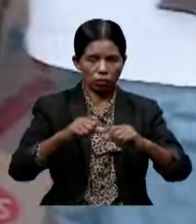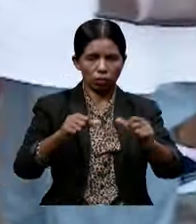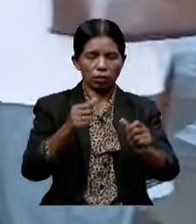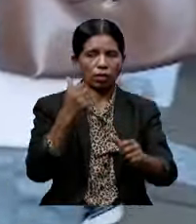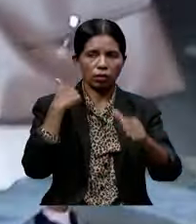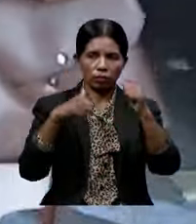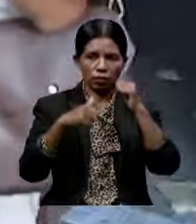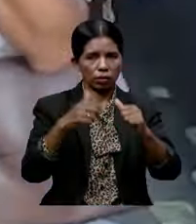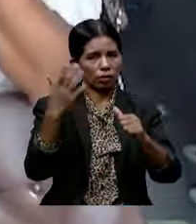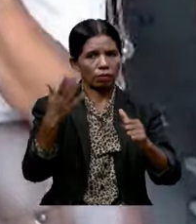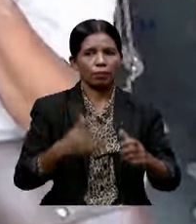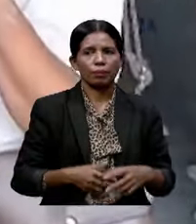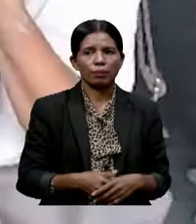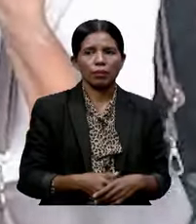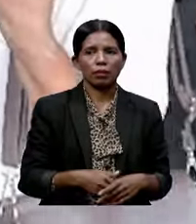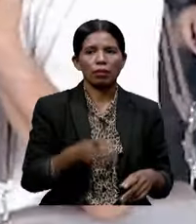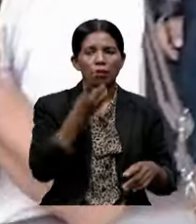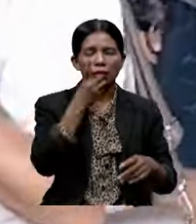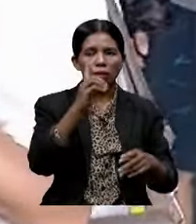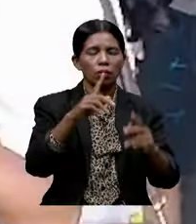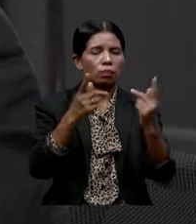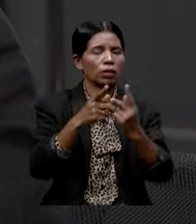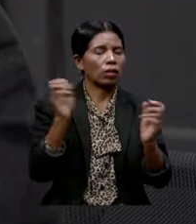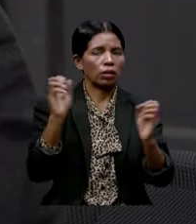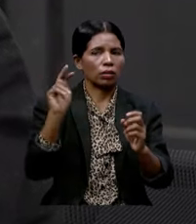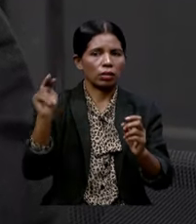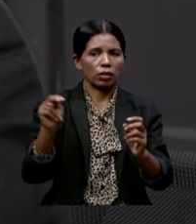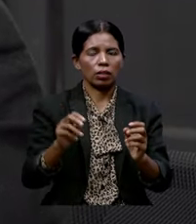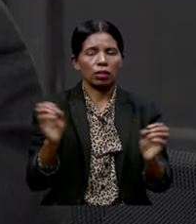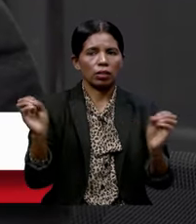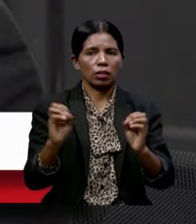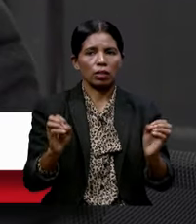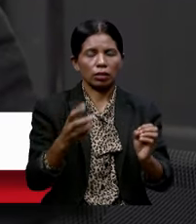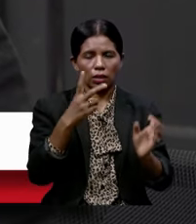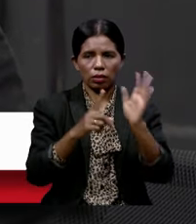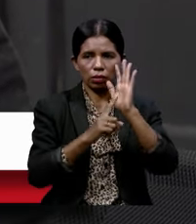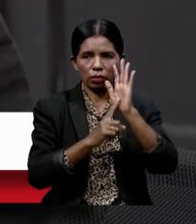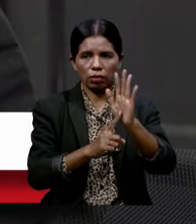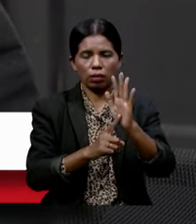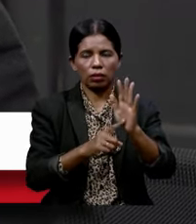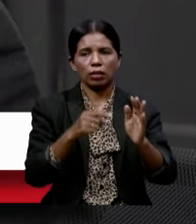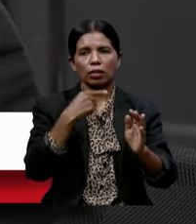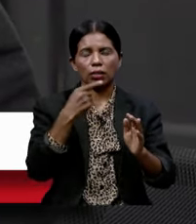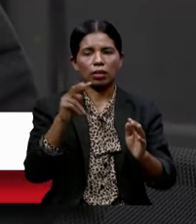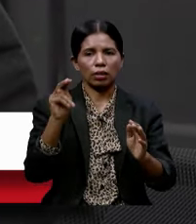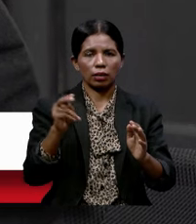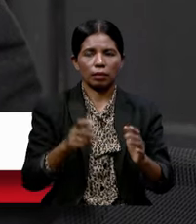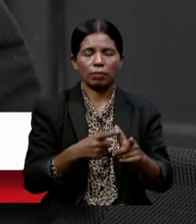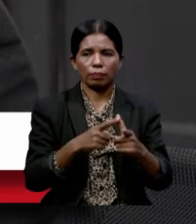atividade refere. A Nien declara que a Companhia Lost Nien, mas Niela se prova se da Cata que se Nien, primeiro.